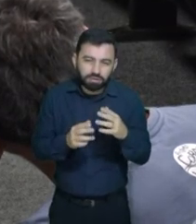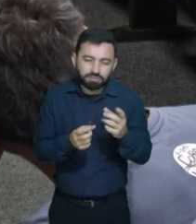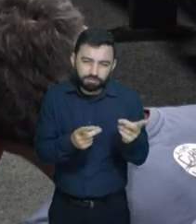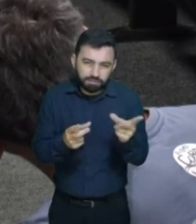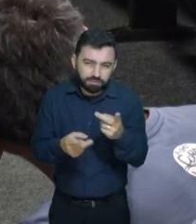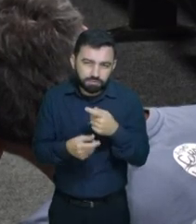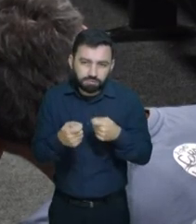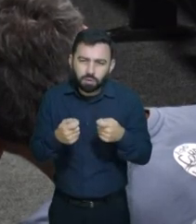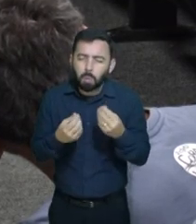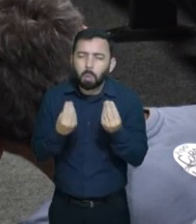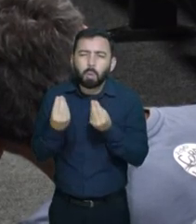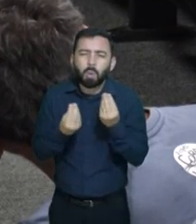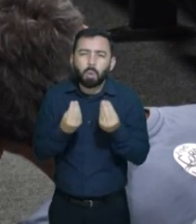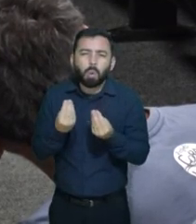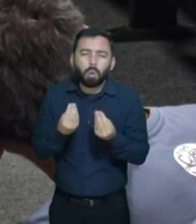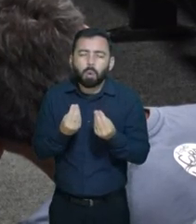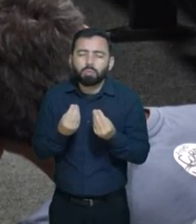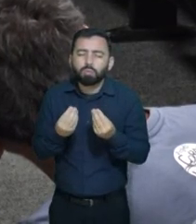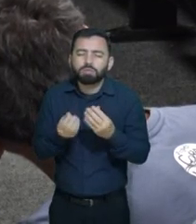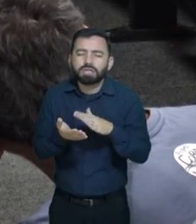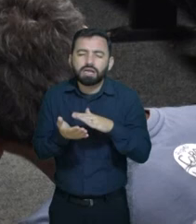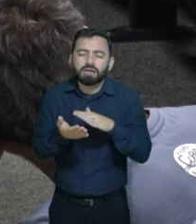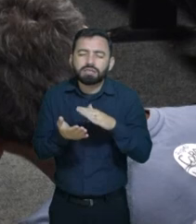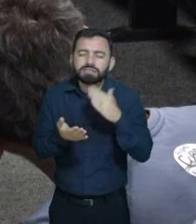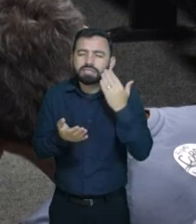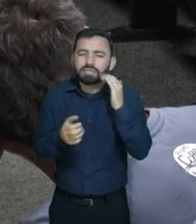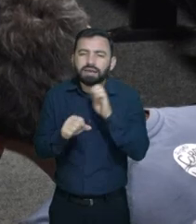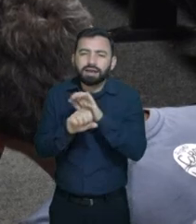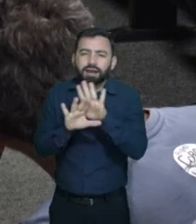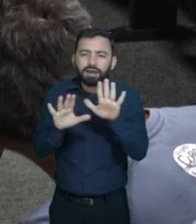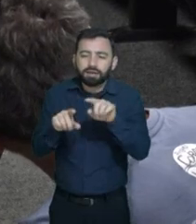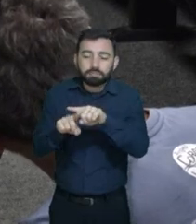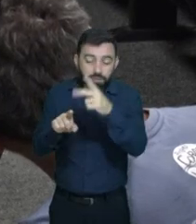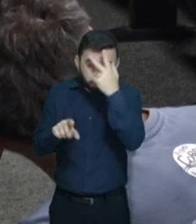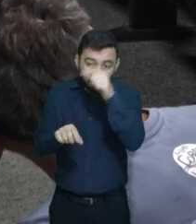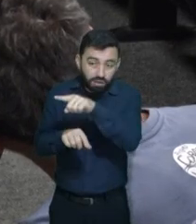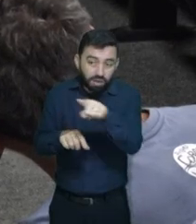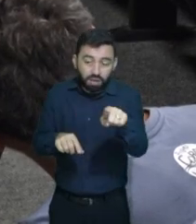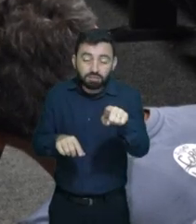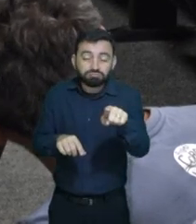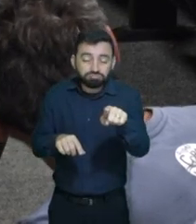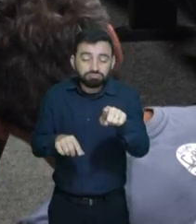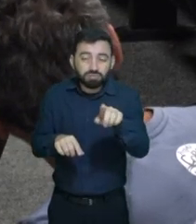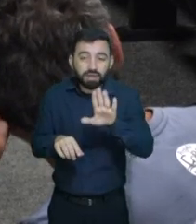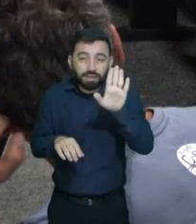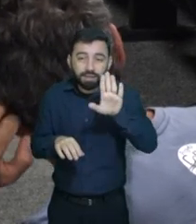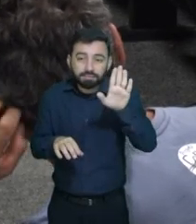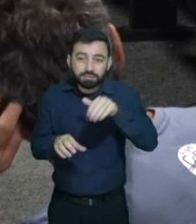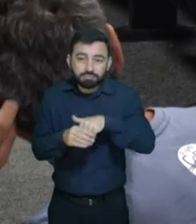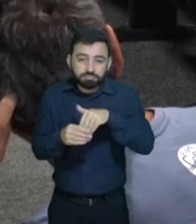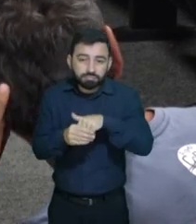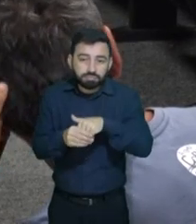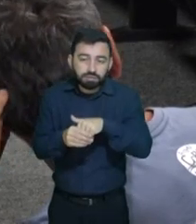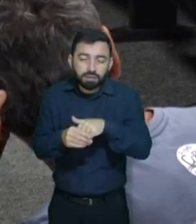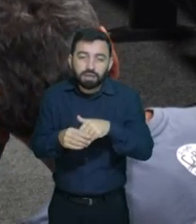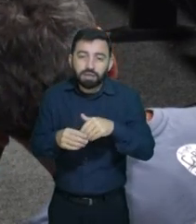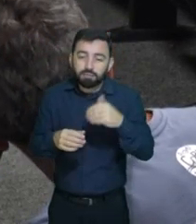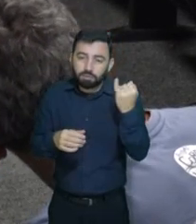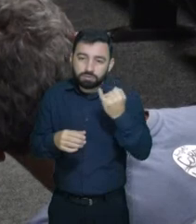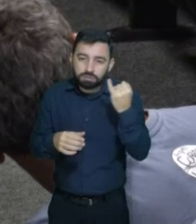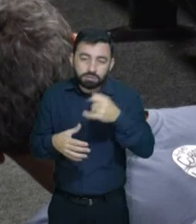que isso a gente pode traduzir de forma simples para que as pessoas que vão para as eleições hoje entendam a importância de defender a